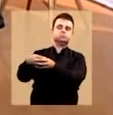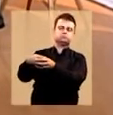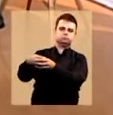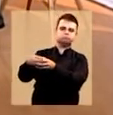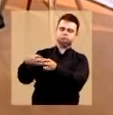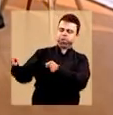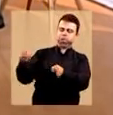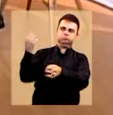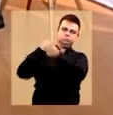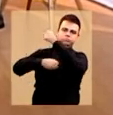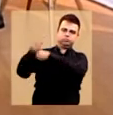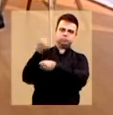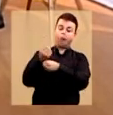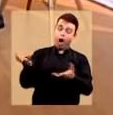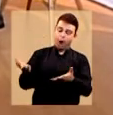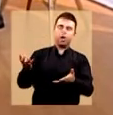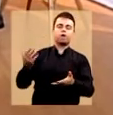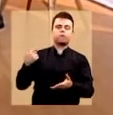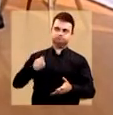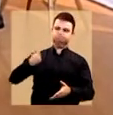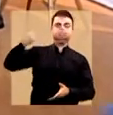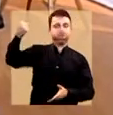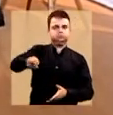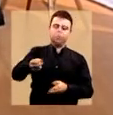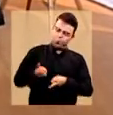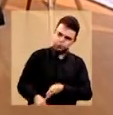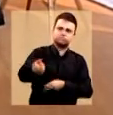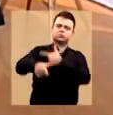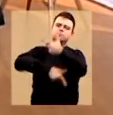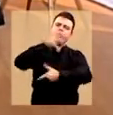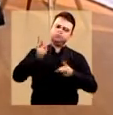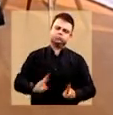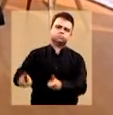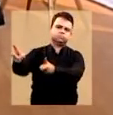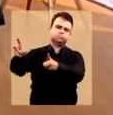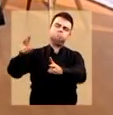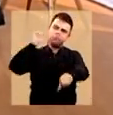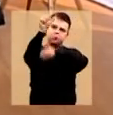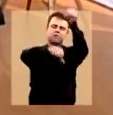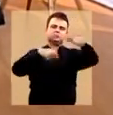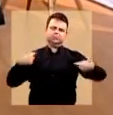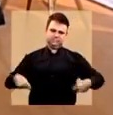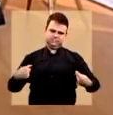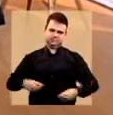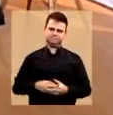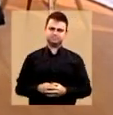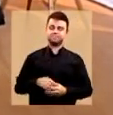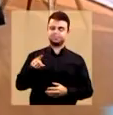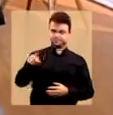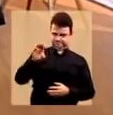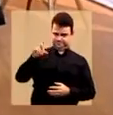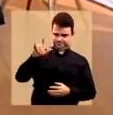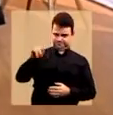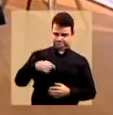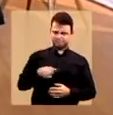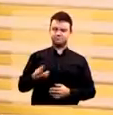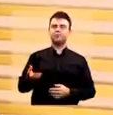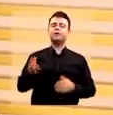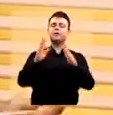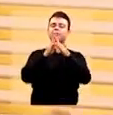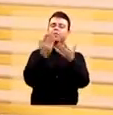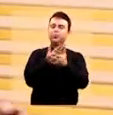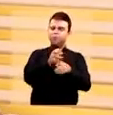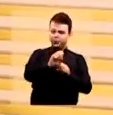vamos continuar esse trabalho. Precisamos realmente de que as coisas aconteçam. Cecília, educação é